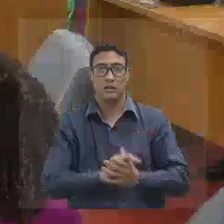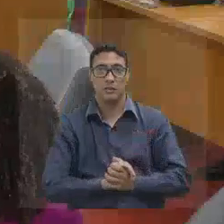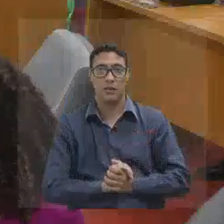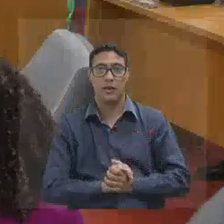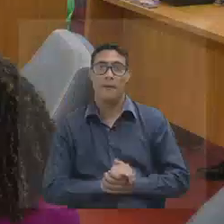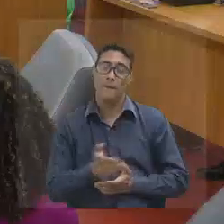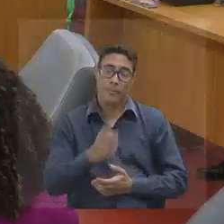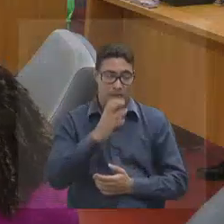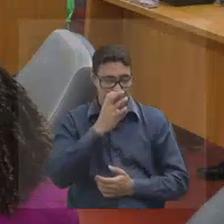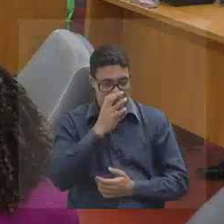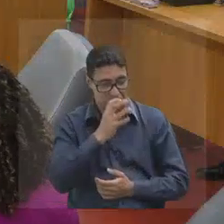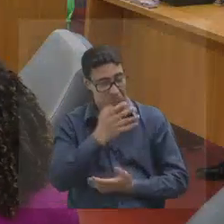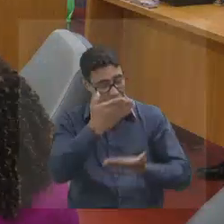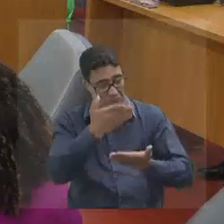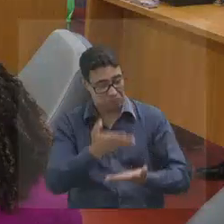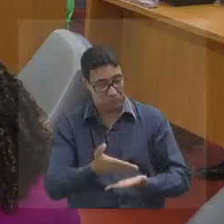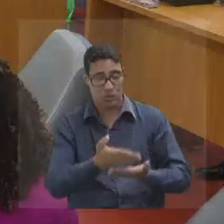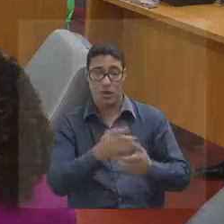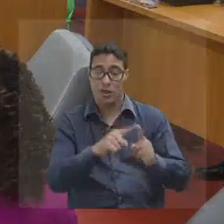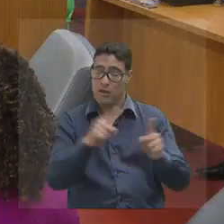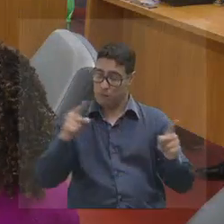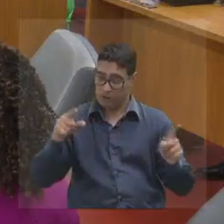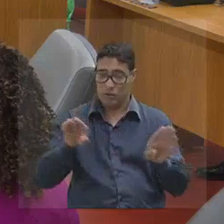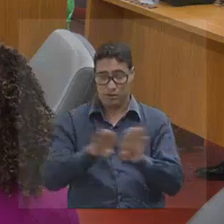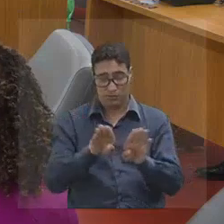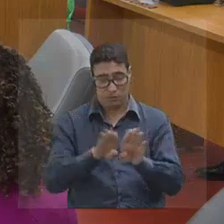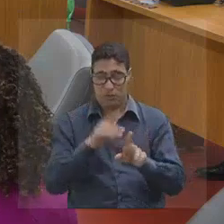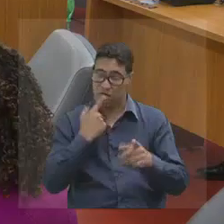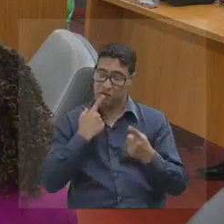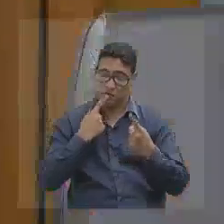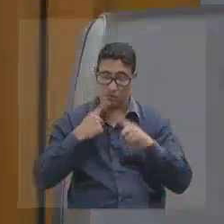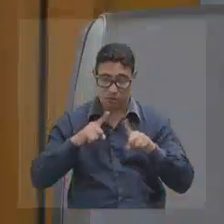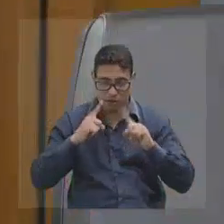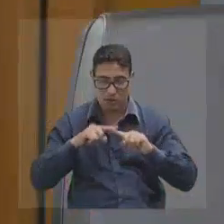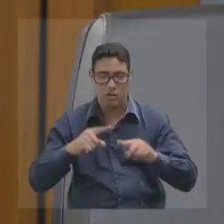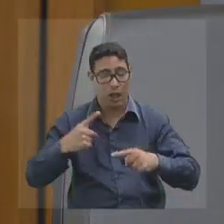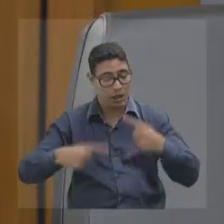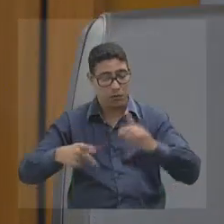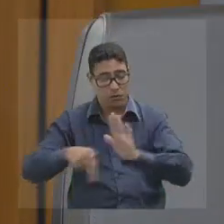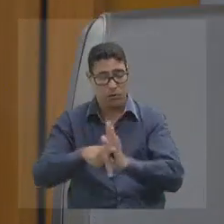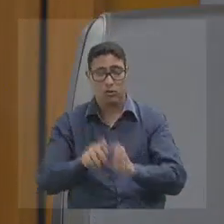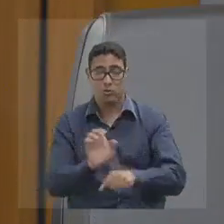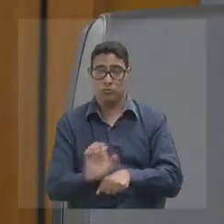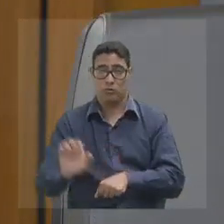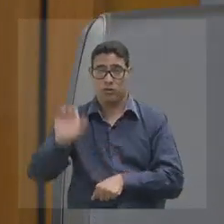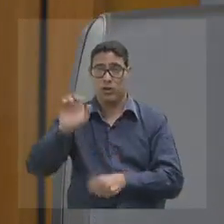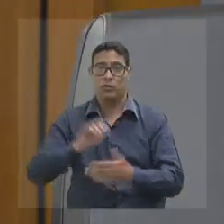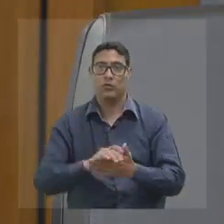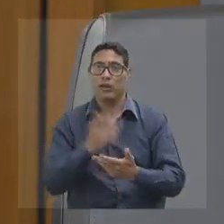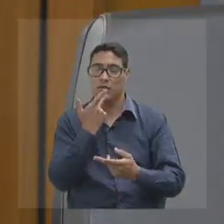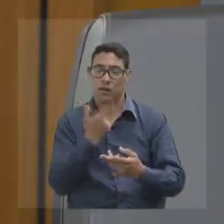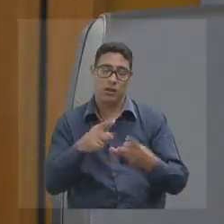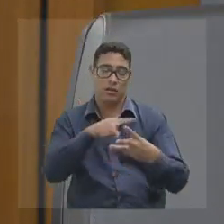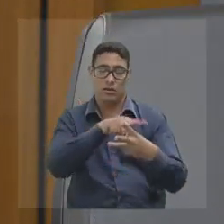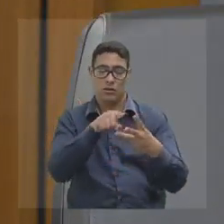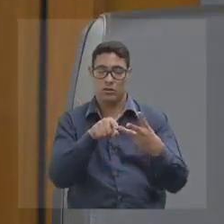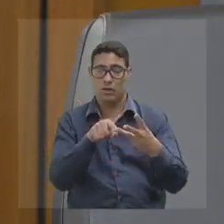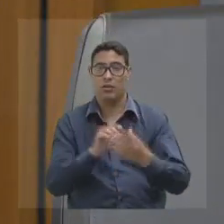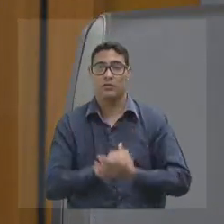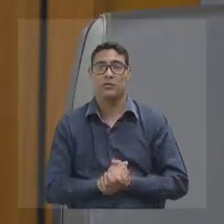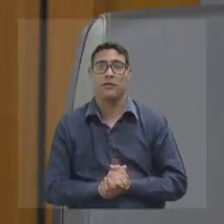críticas a política do estado e deixa o governo eu queria trazer três questões secretária primeira